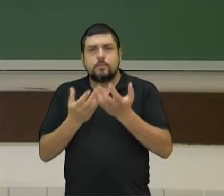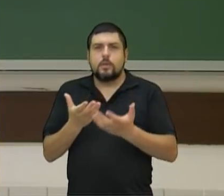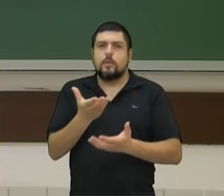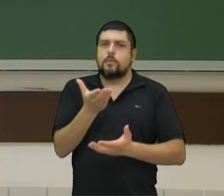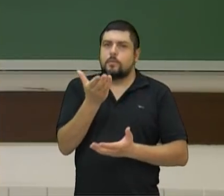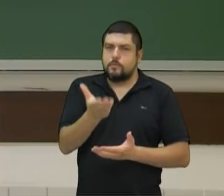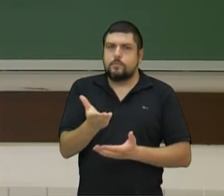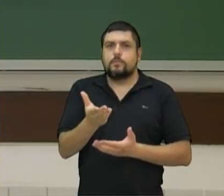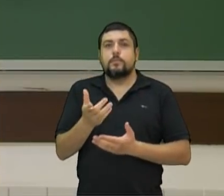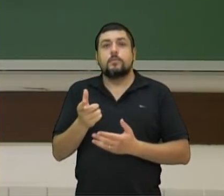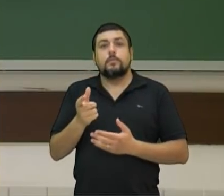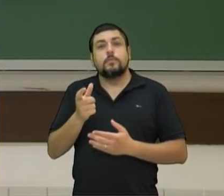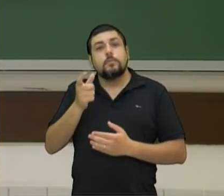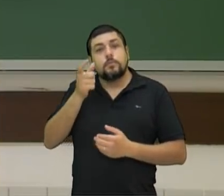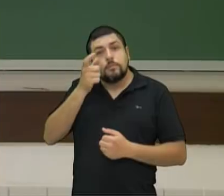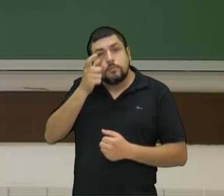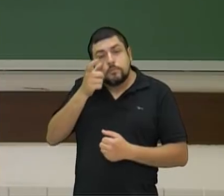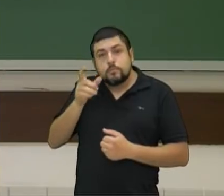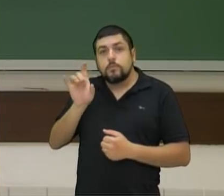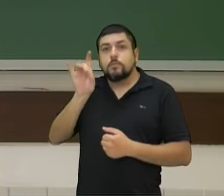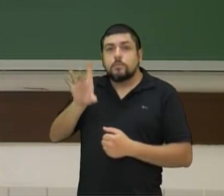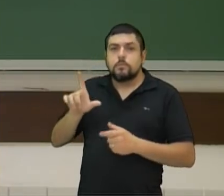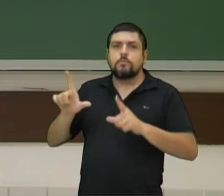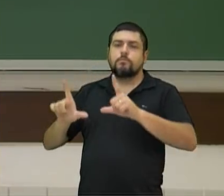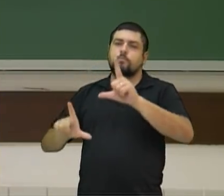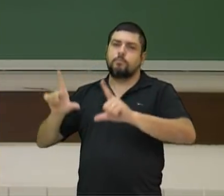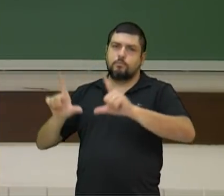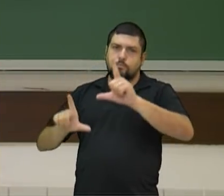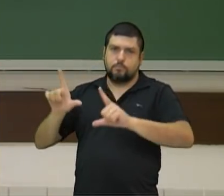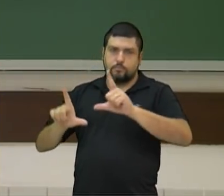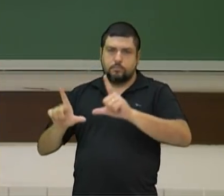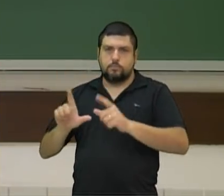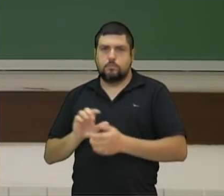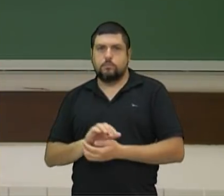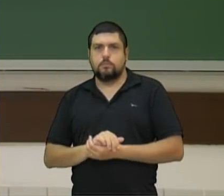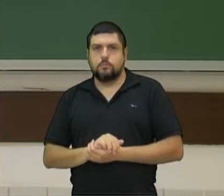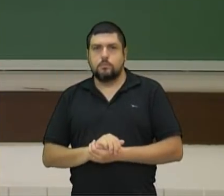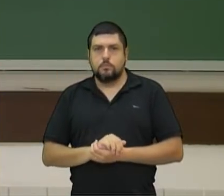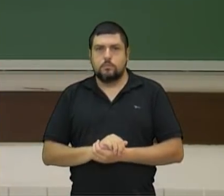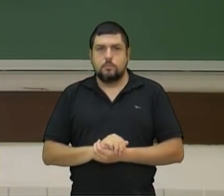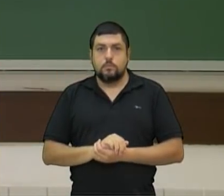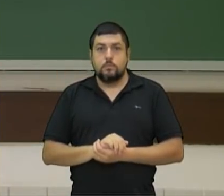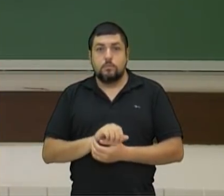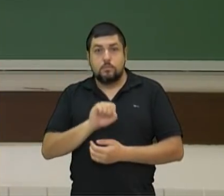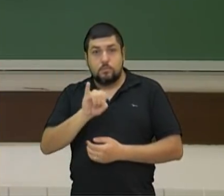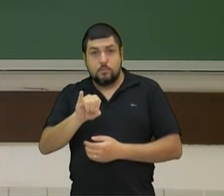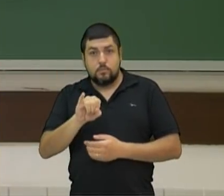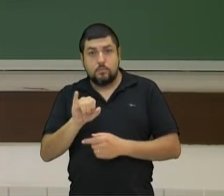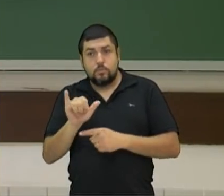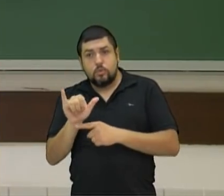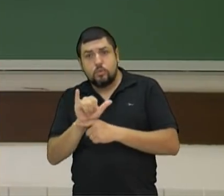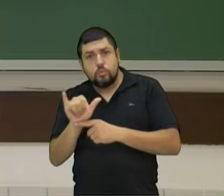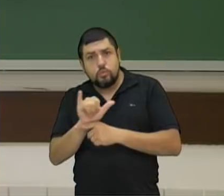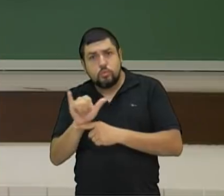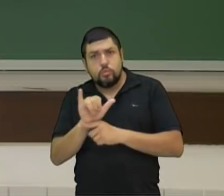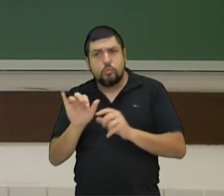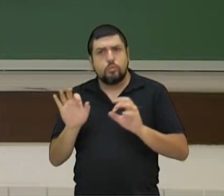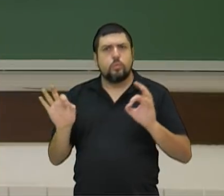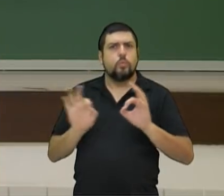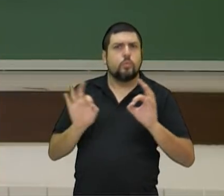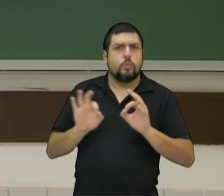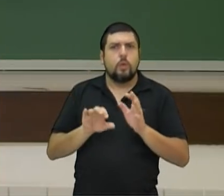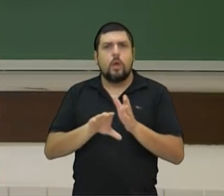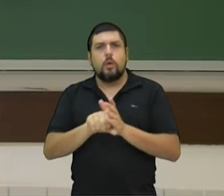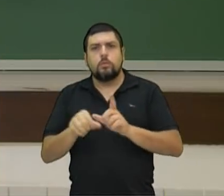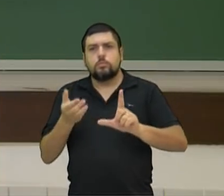essa aula apenas através da televisão, tá? Se você não consegue acessar o YouTube, não tem acesso ao Classroom para ver